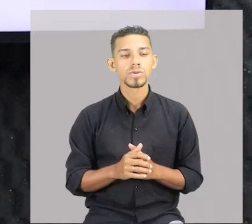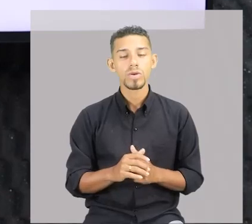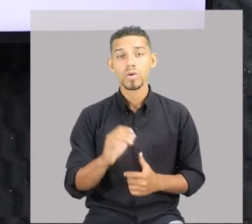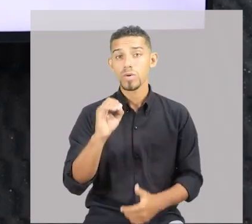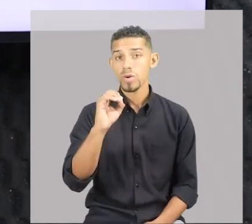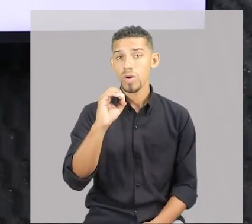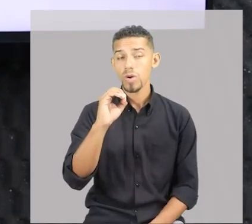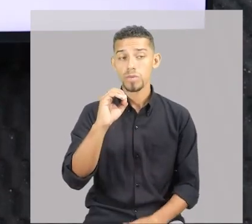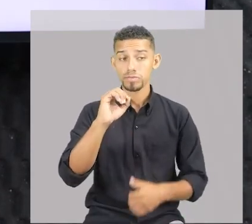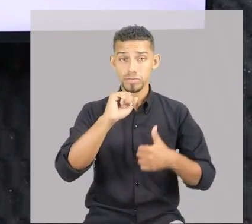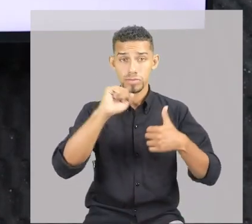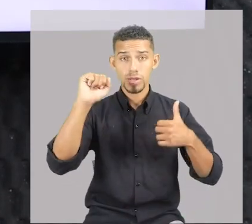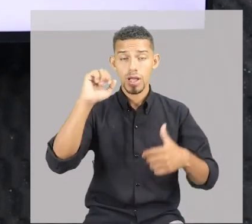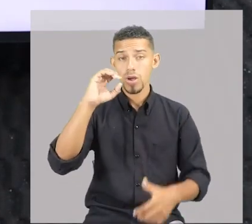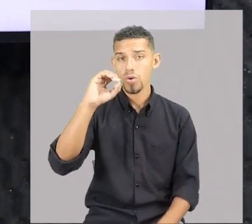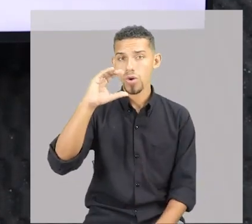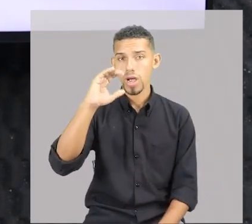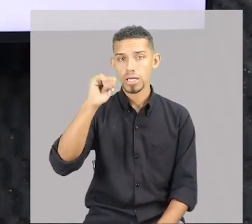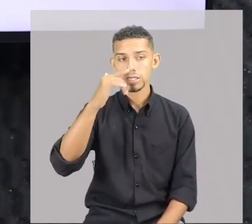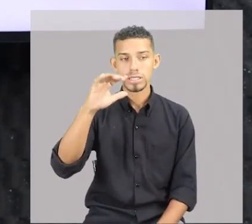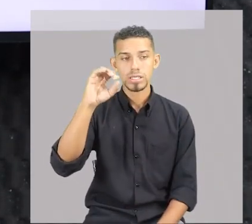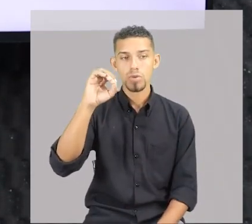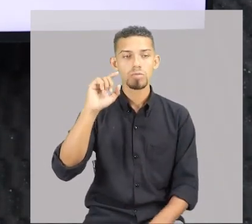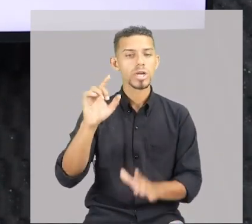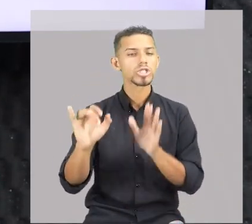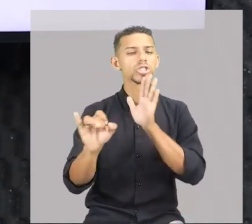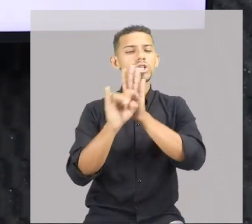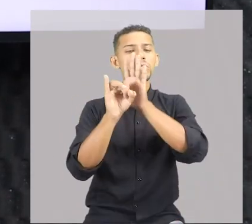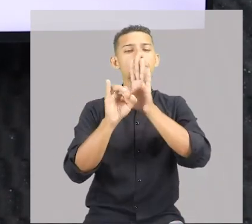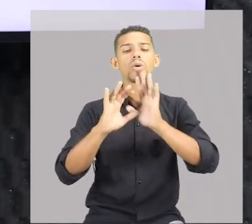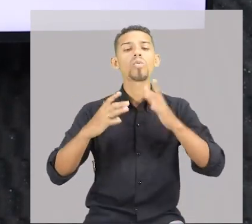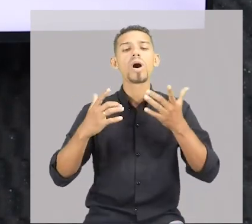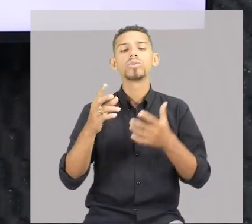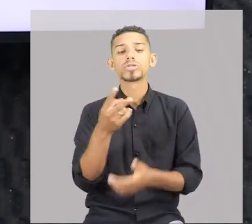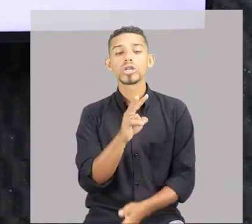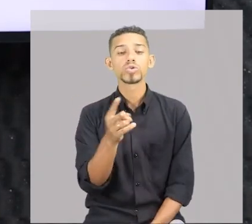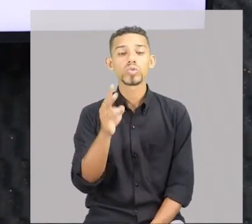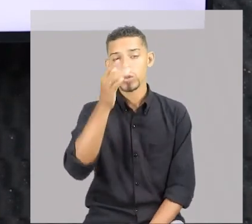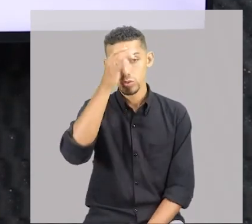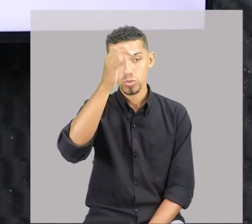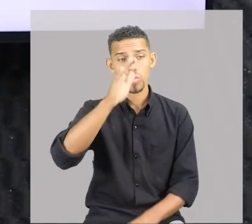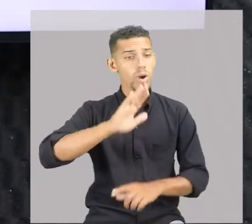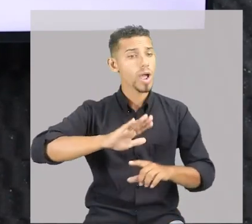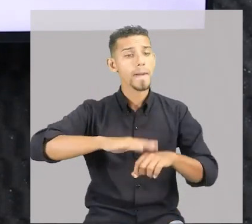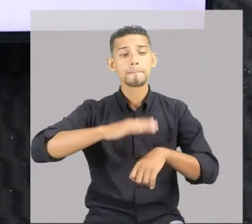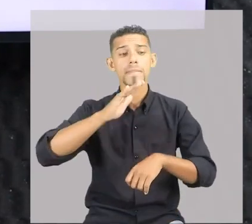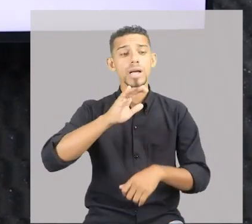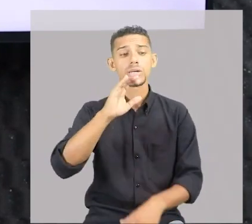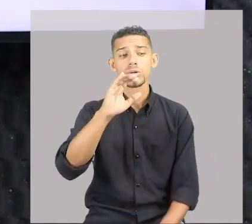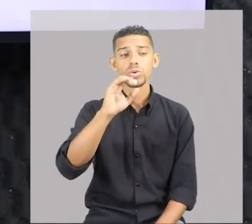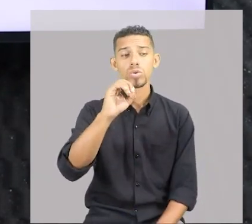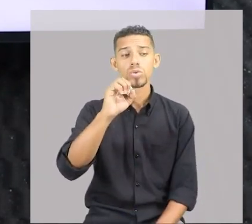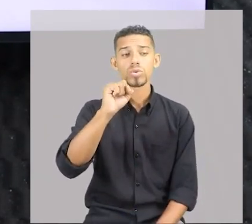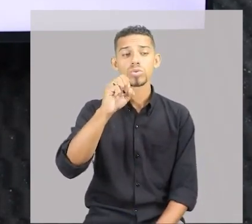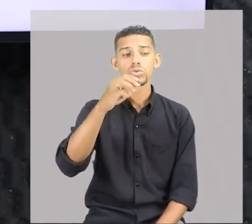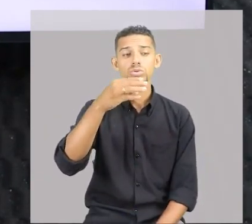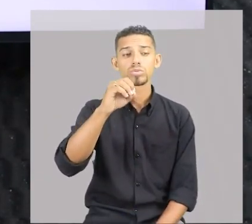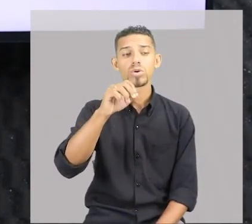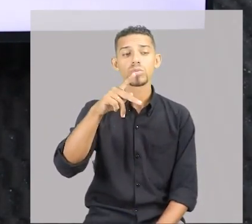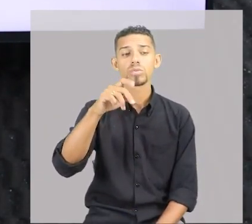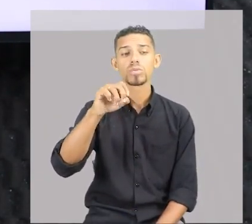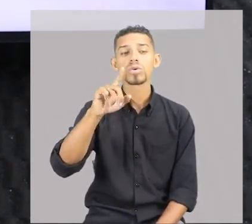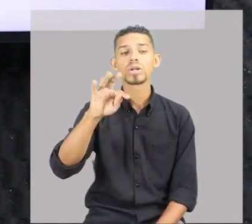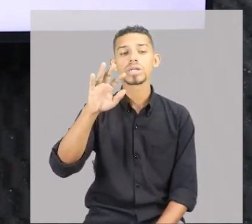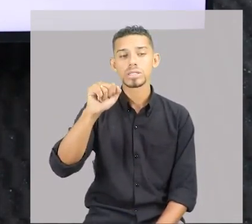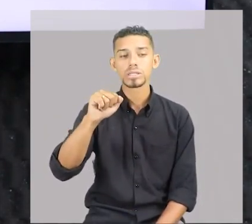Ocasião para identificar qual das duas culturas é mais cosmopolita e deve